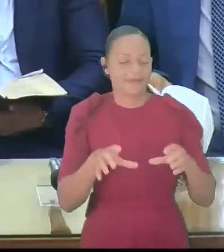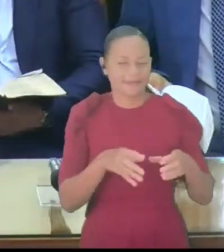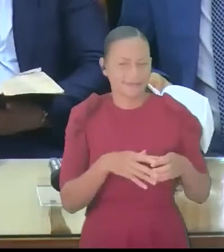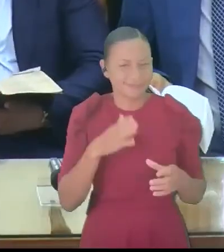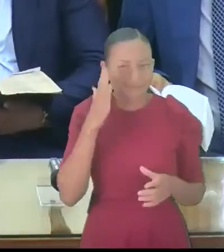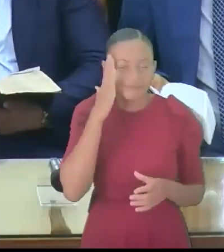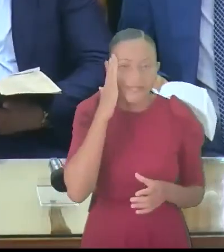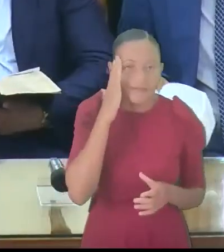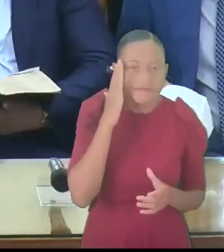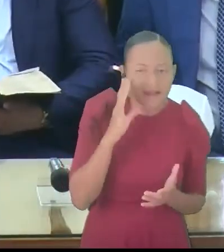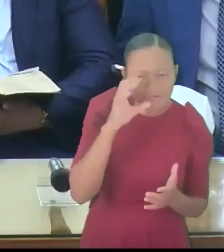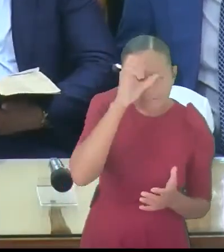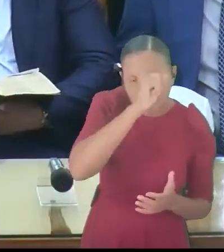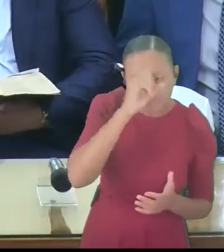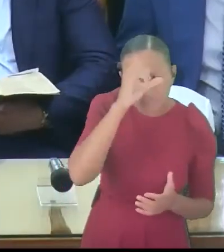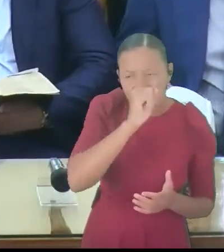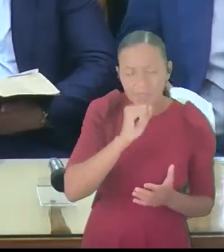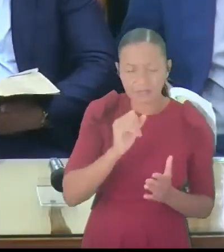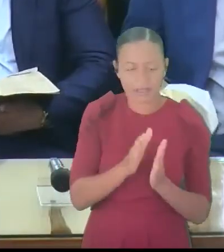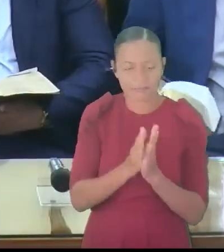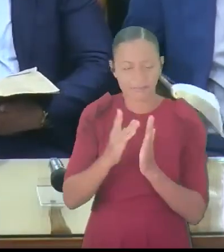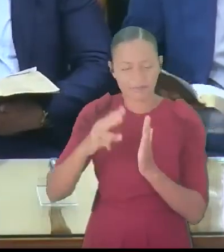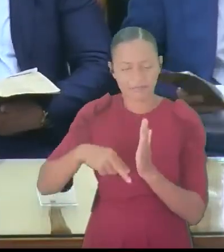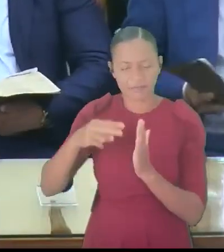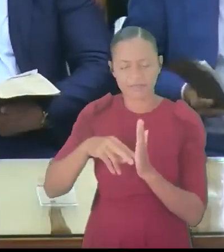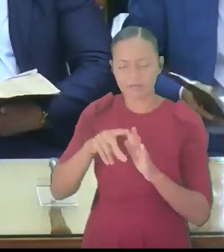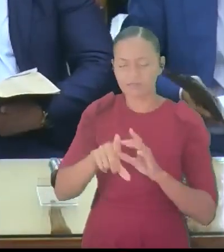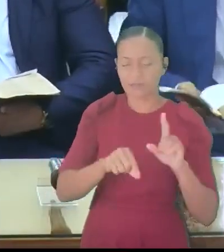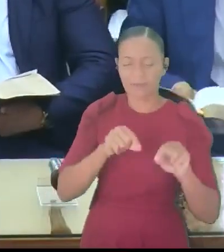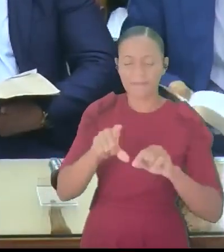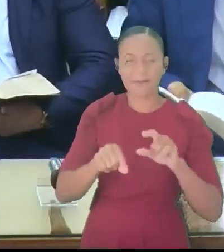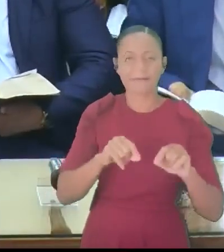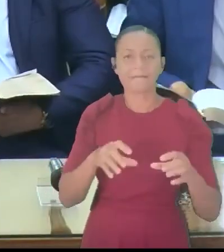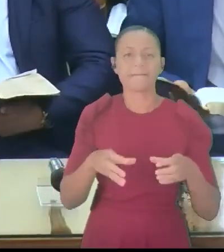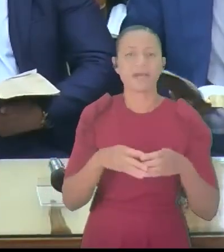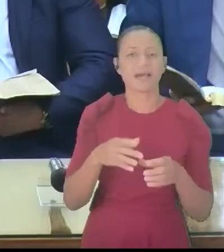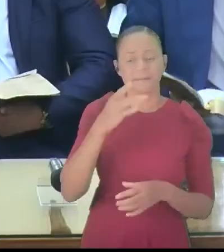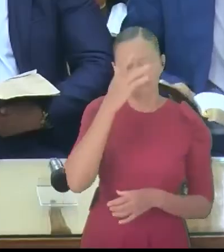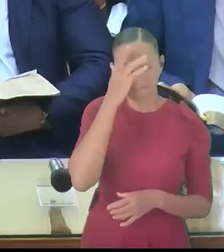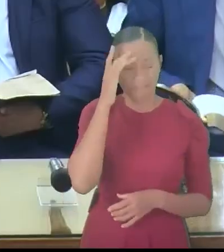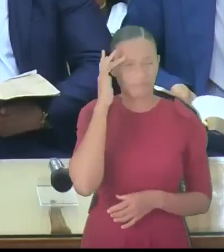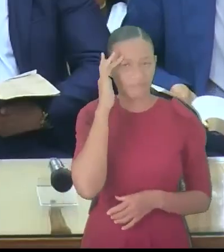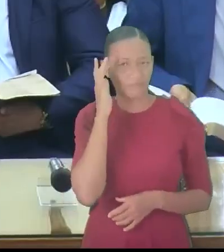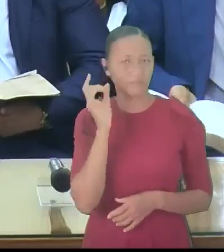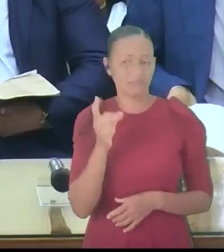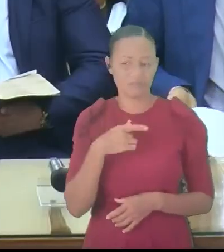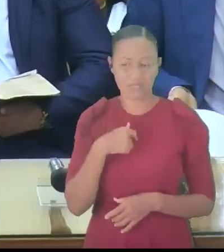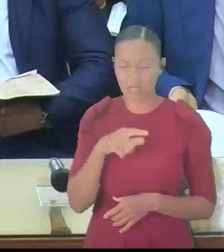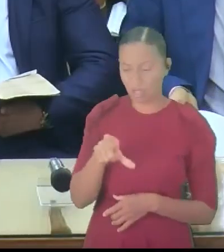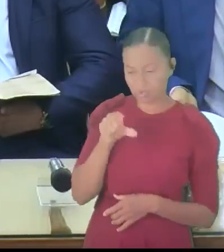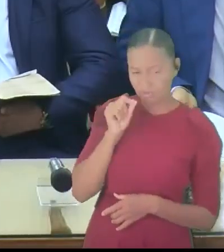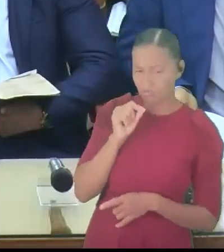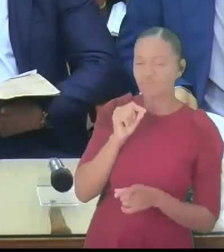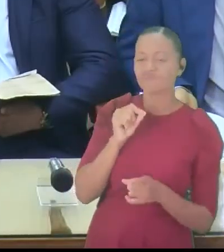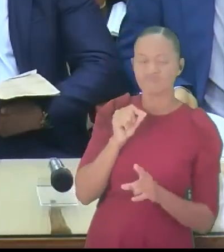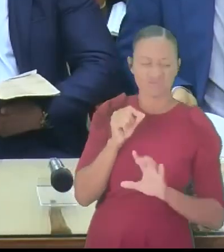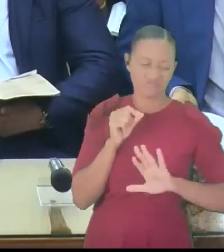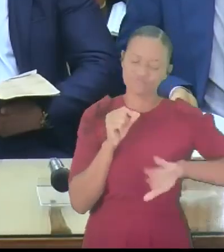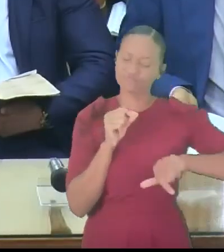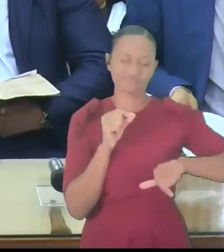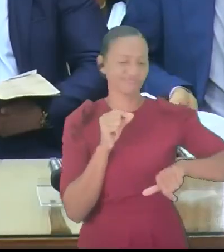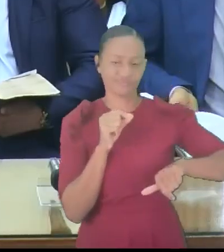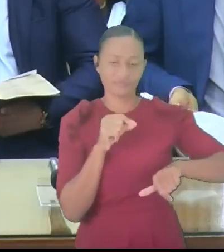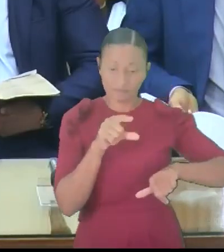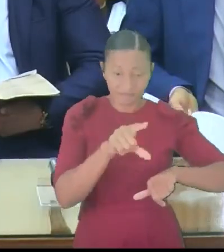vocês aprendem. O que é uma pessoa que lê a Bíblia seletivamente? É aquela pessoa que ela diz: isso eu aceito, isso eu não